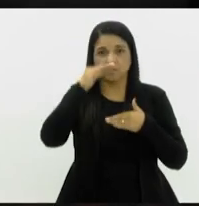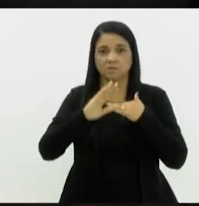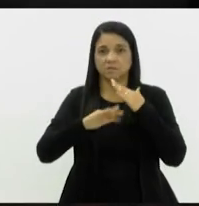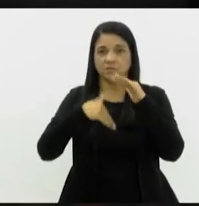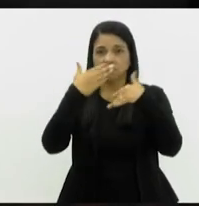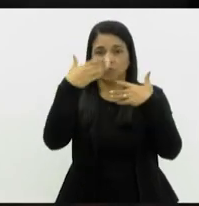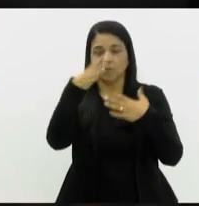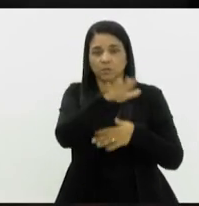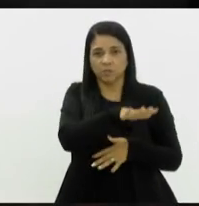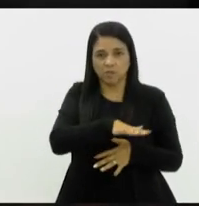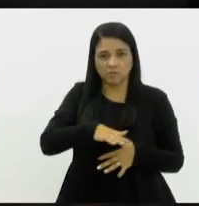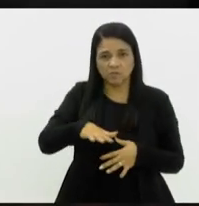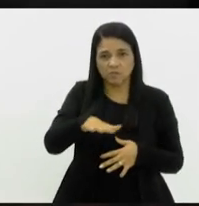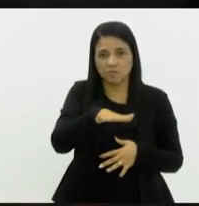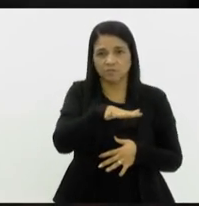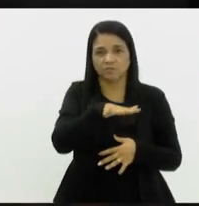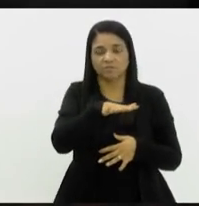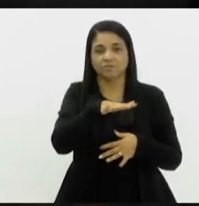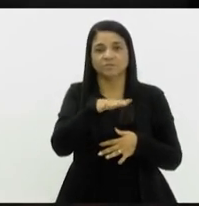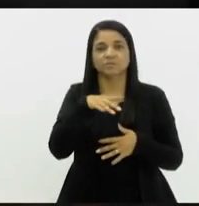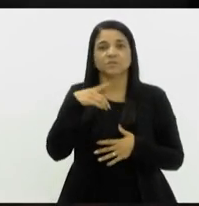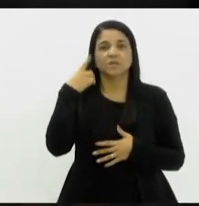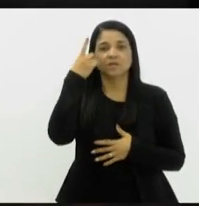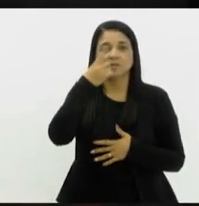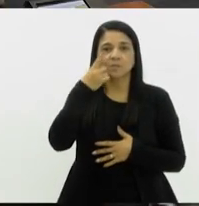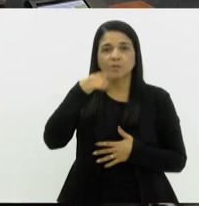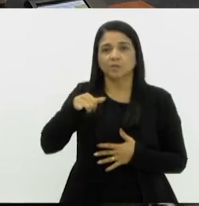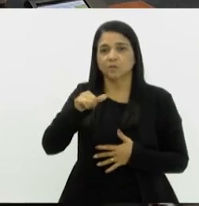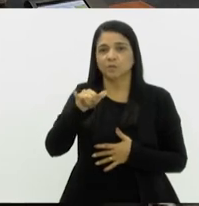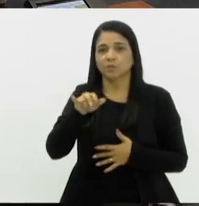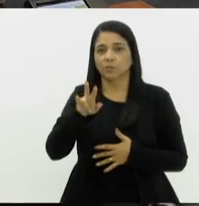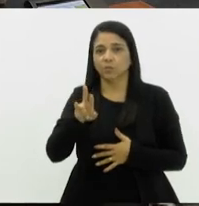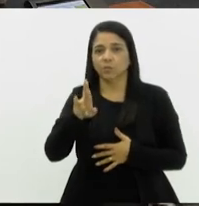Desenvolvimentos Regionais, deputado Yuri.